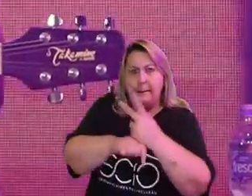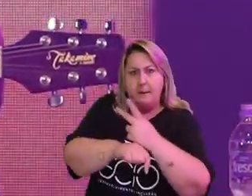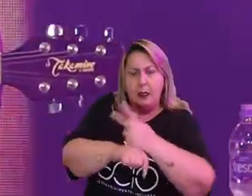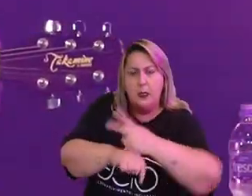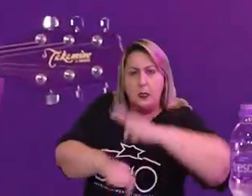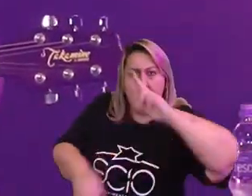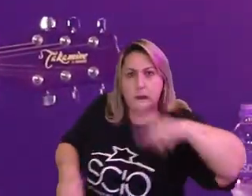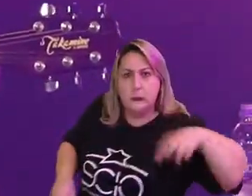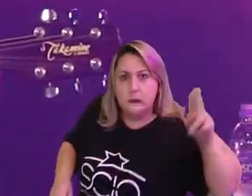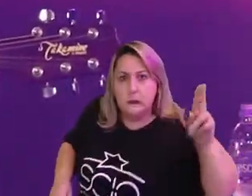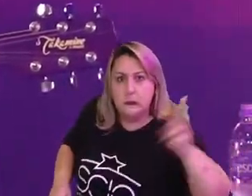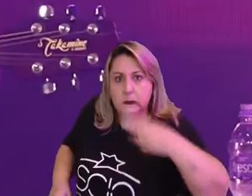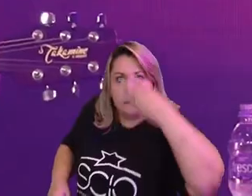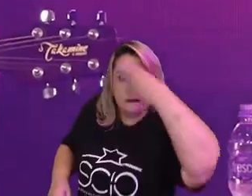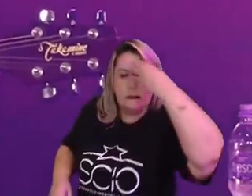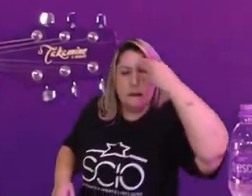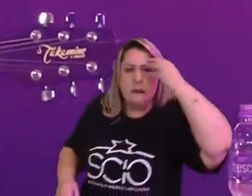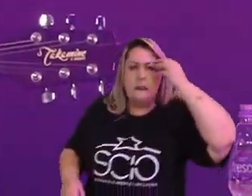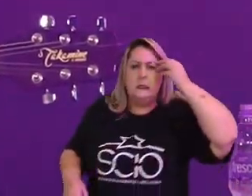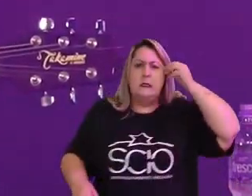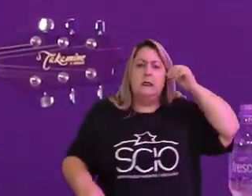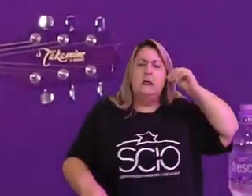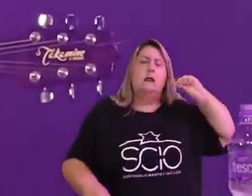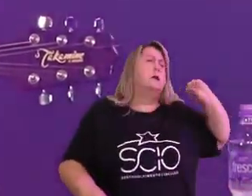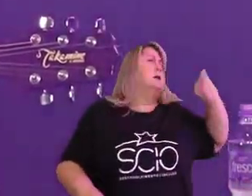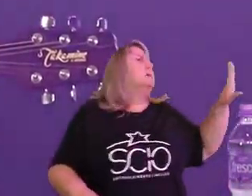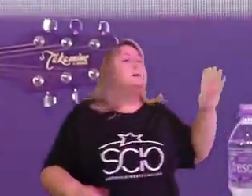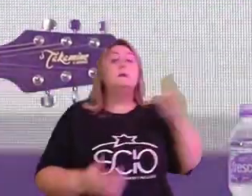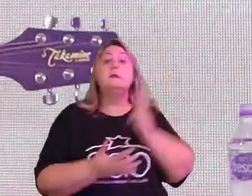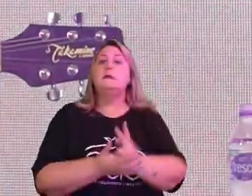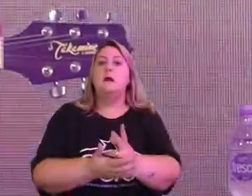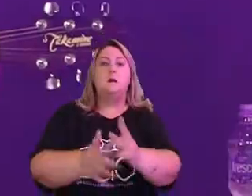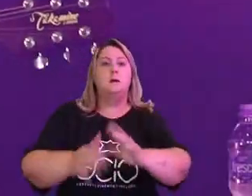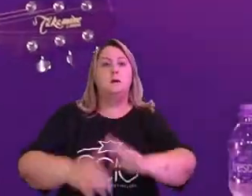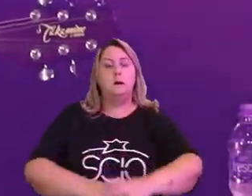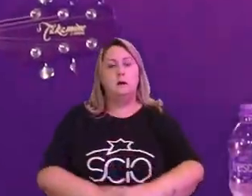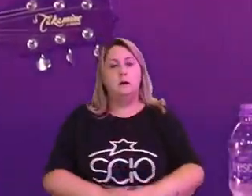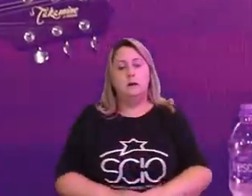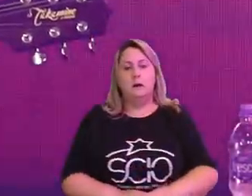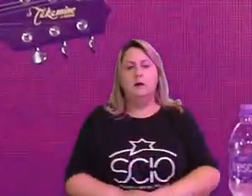que eu nunca mais te procure, pra sempre te esqueça.